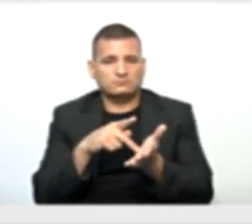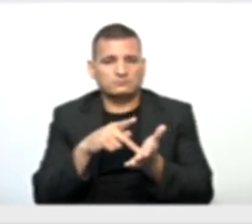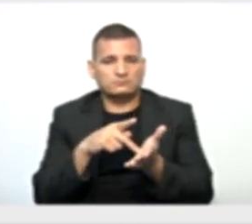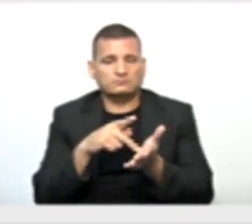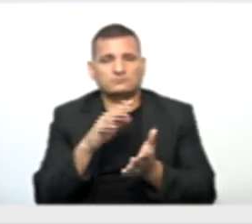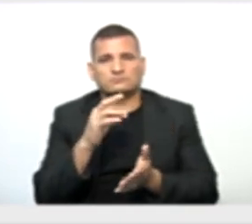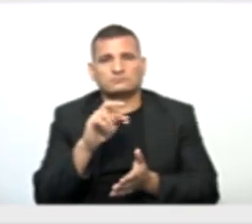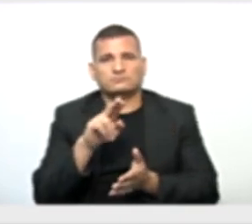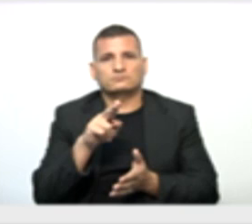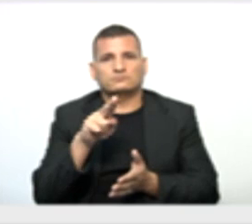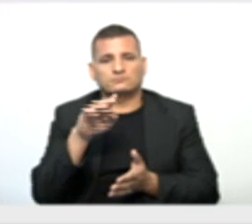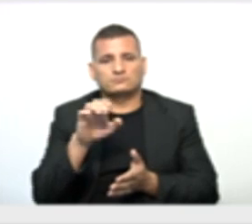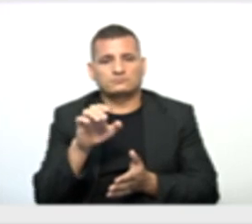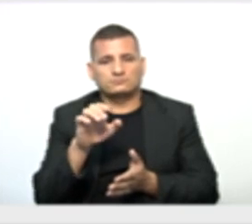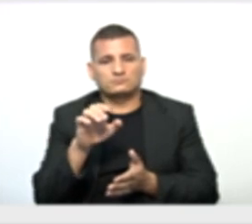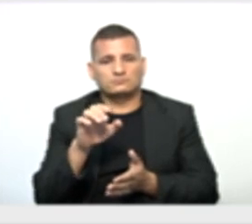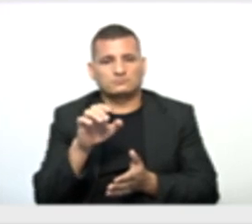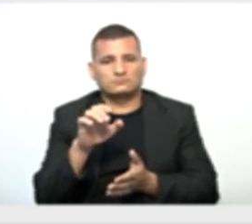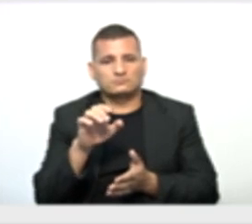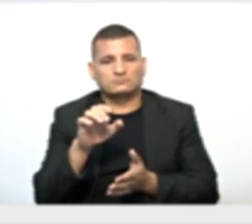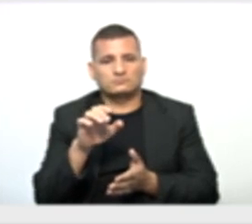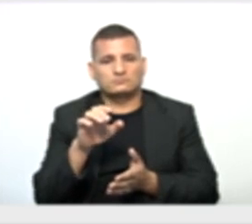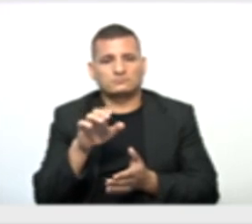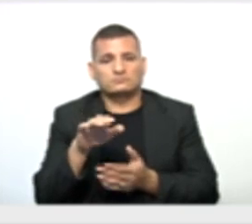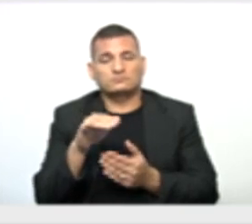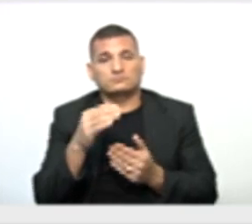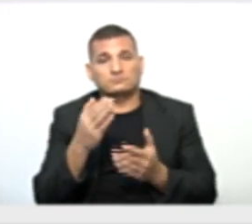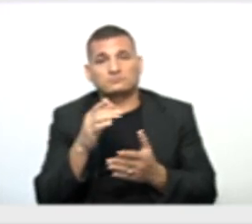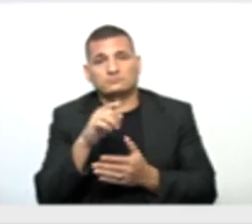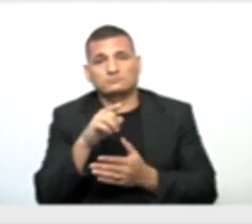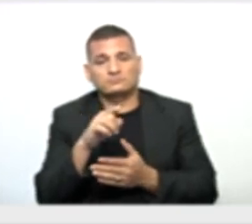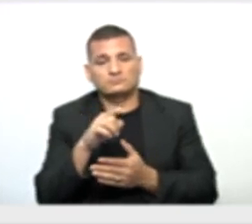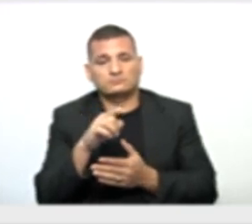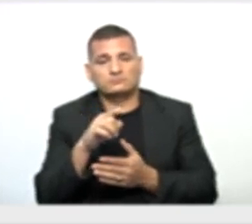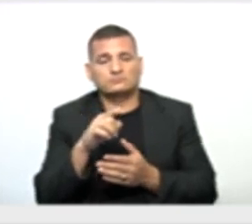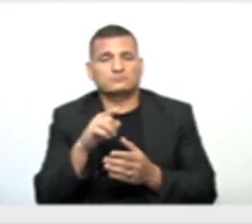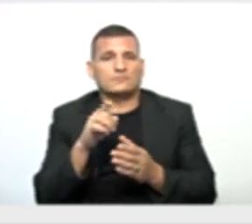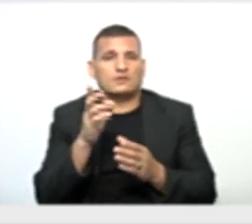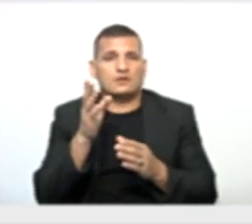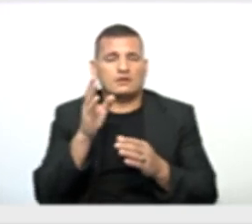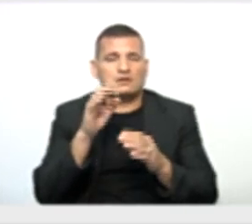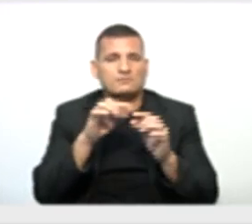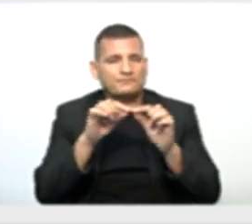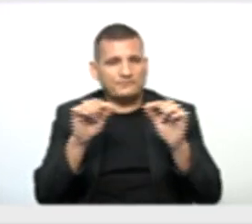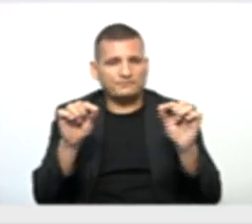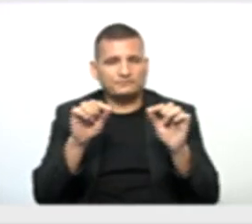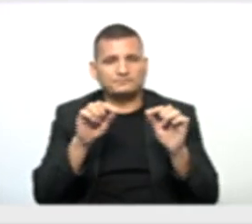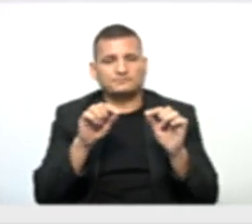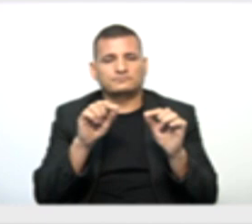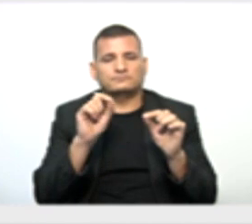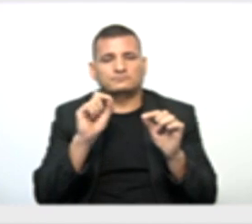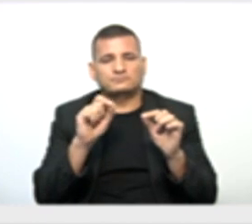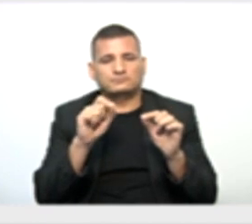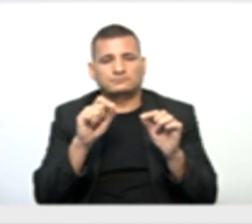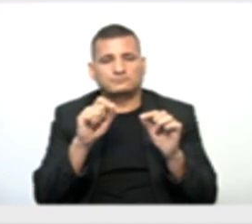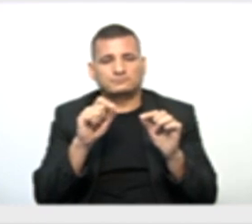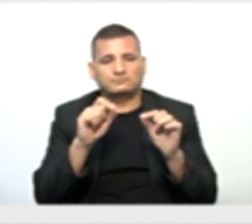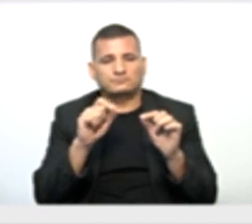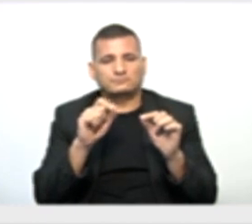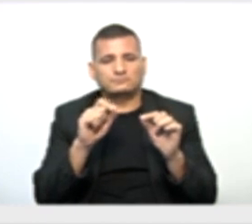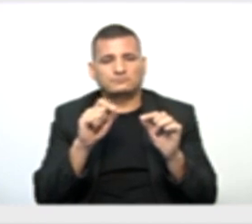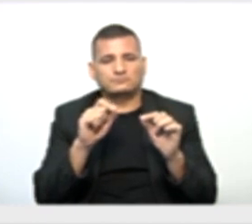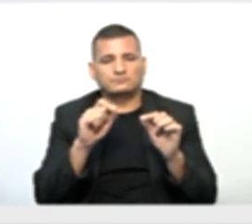true, então ele vai executar o que está aqui dentro do comando if, depois dos 2